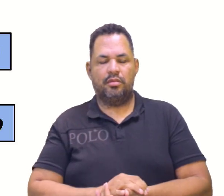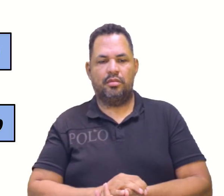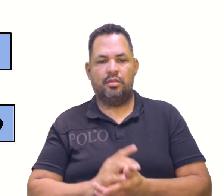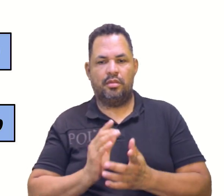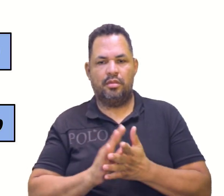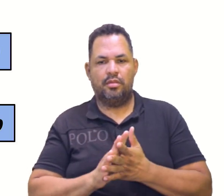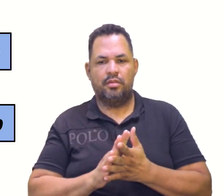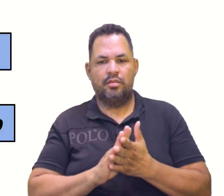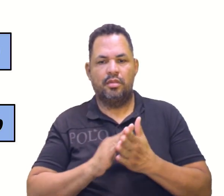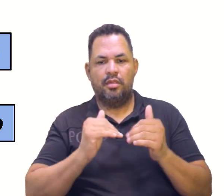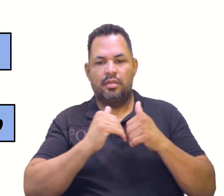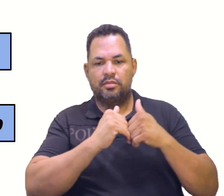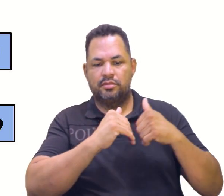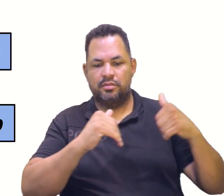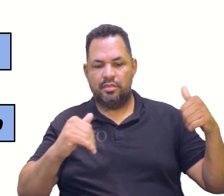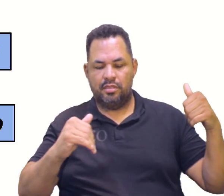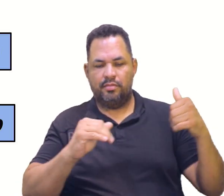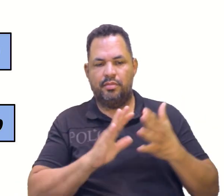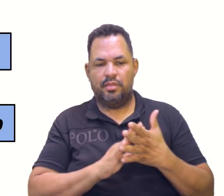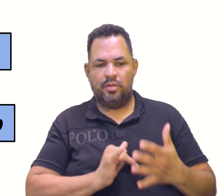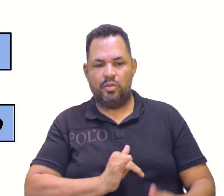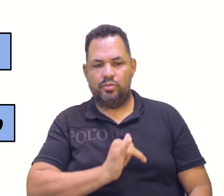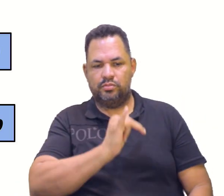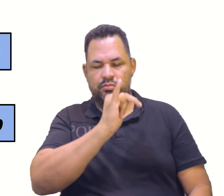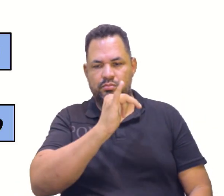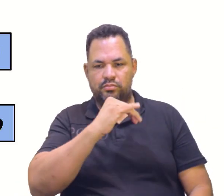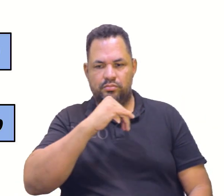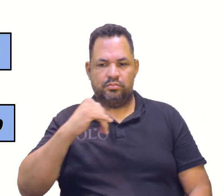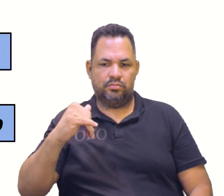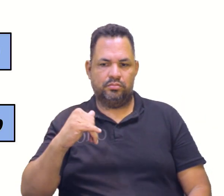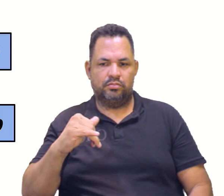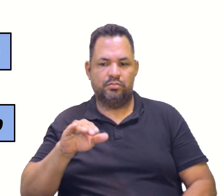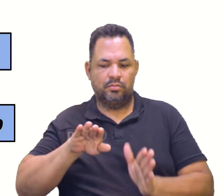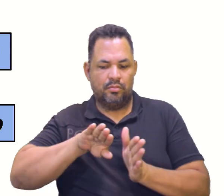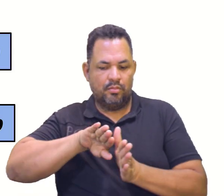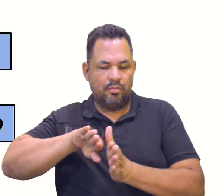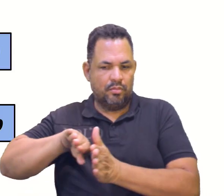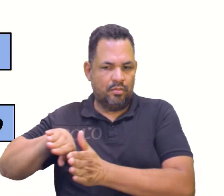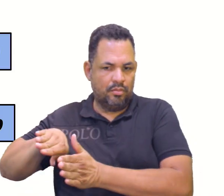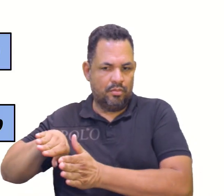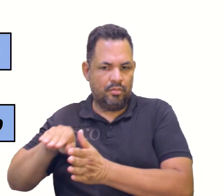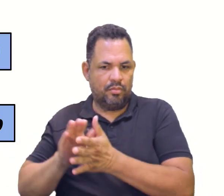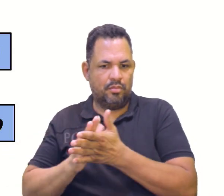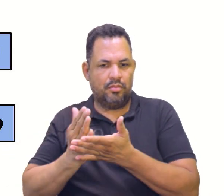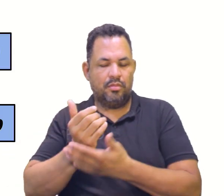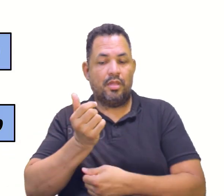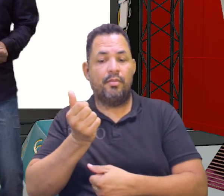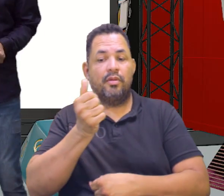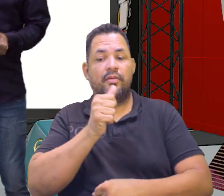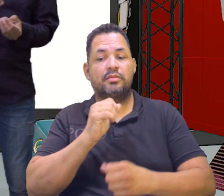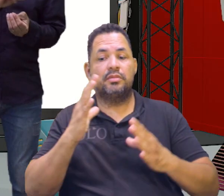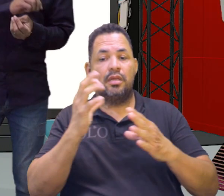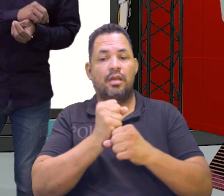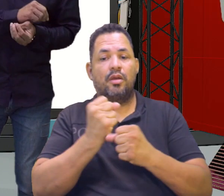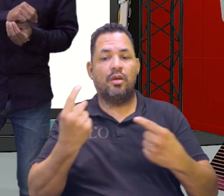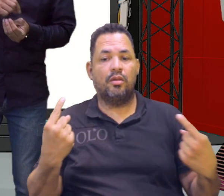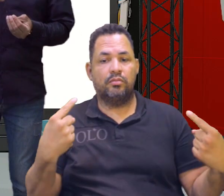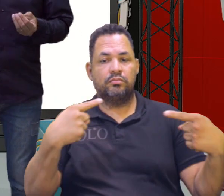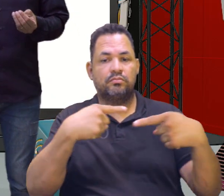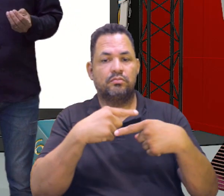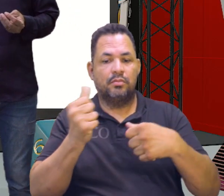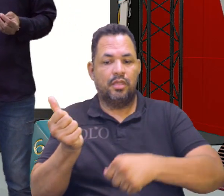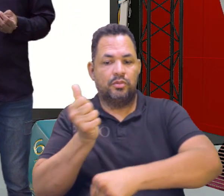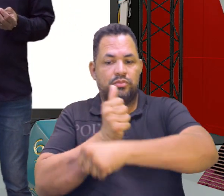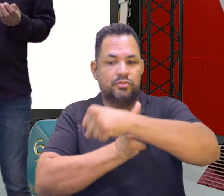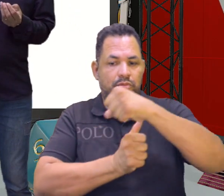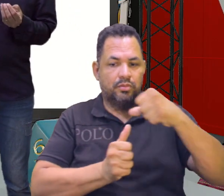vai isolar o Y, vamos deixar o Y sozinho, fazendo sempre a operação inversa. O que está com X passa